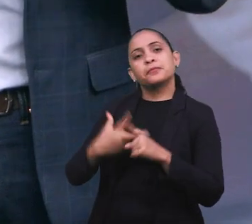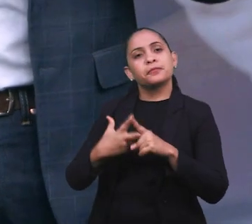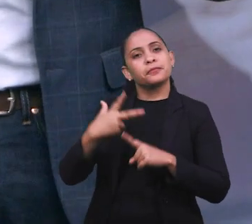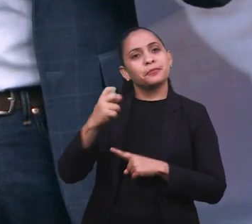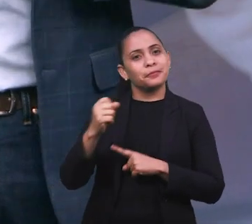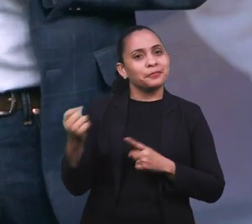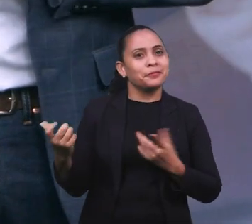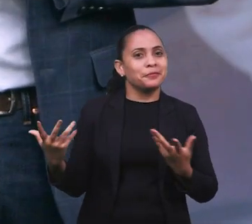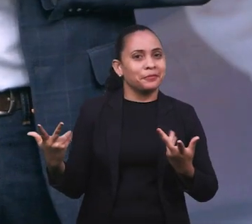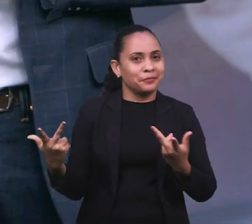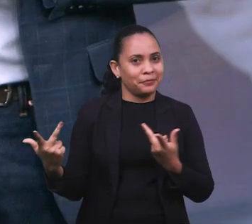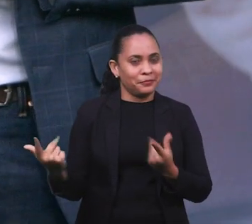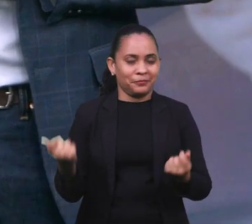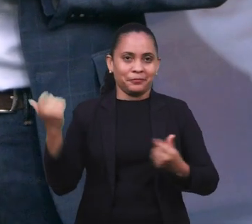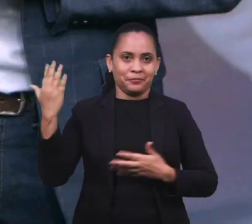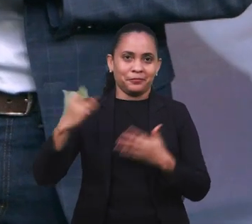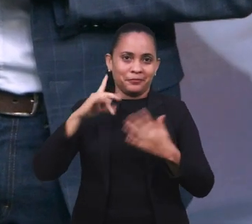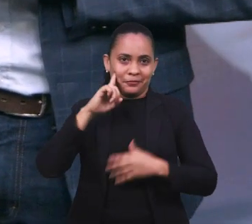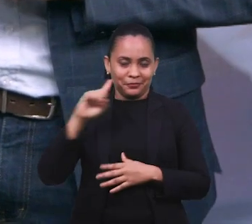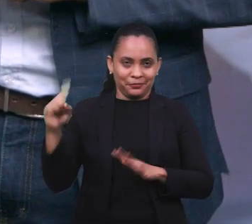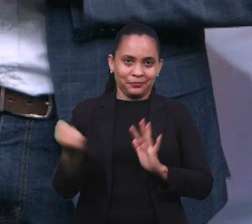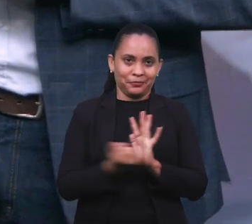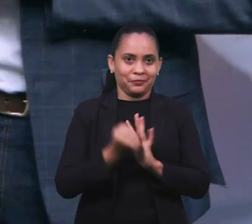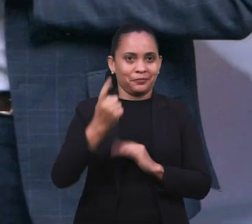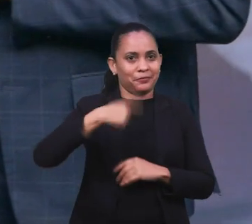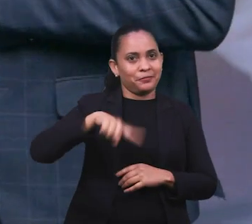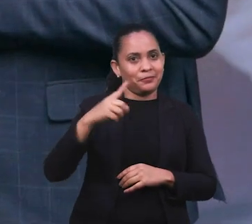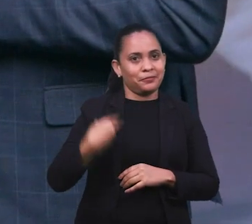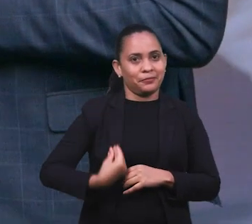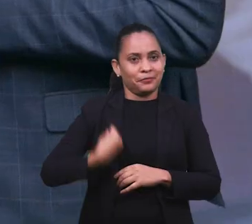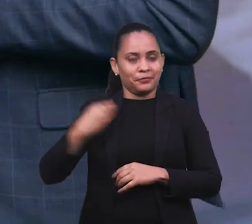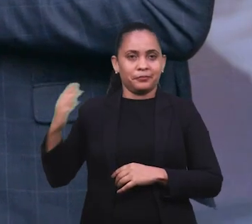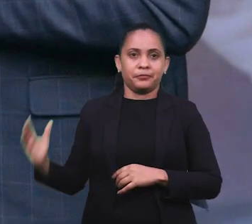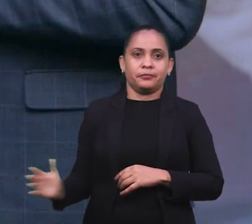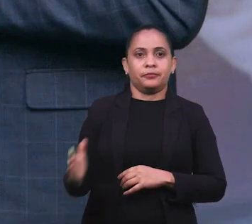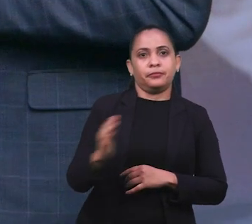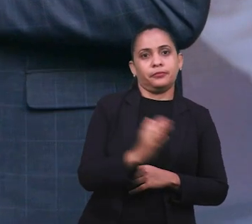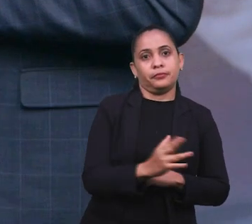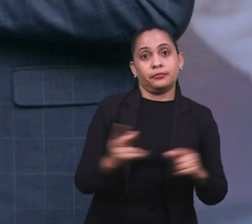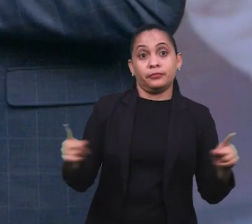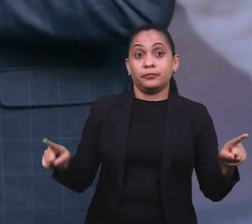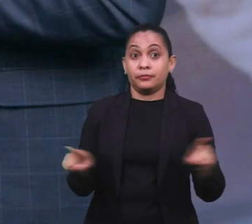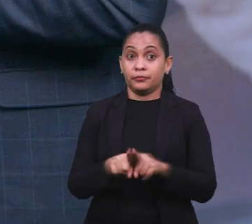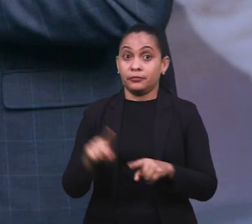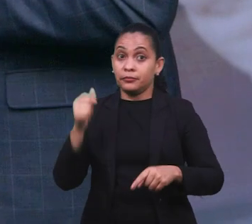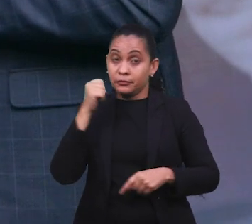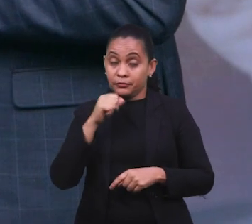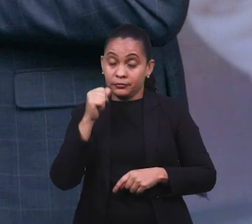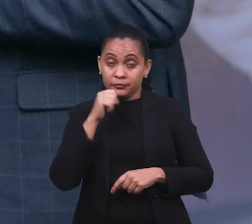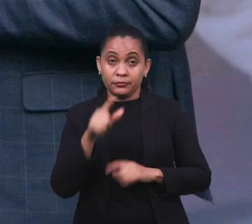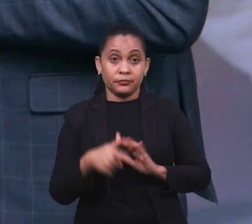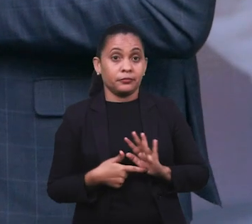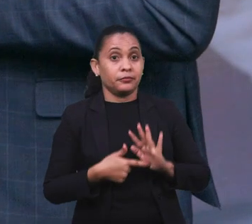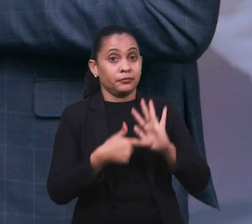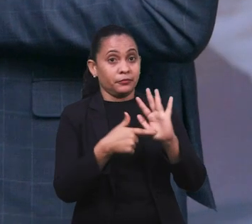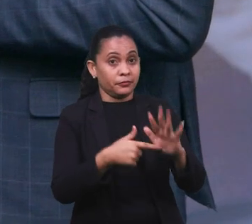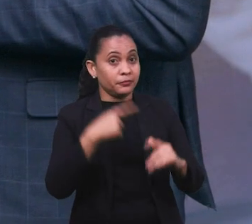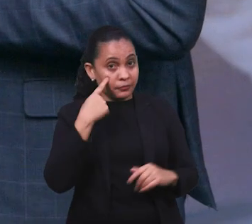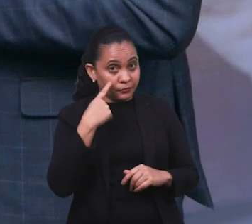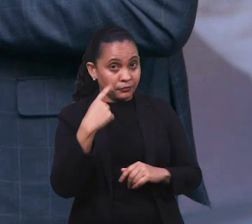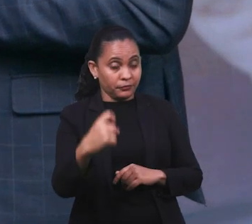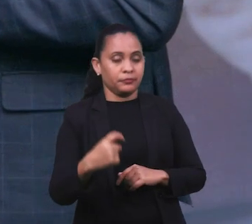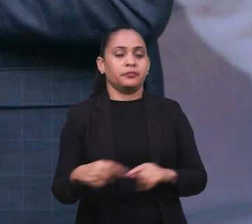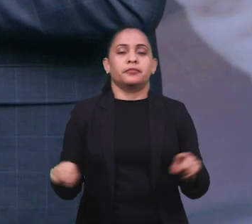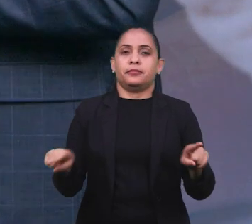vitória, compartilharam como que a presença do Senhor foi marcante nesse processo, né? E uma irmã relatou aqui muito interessante também, ó,